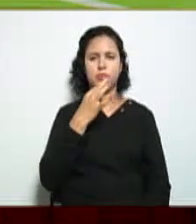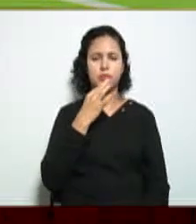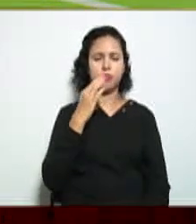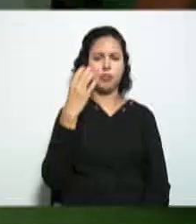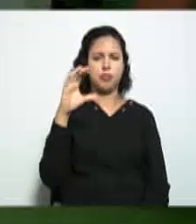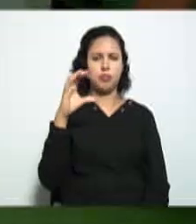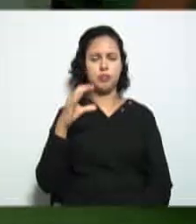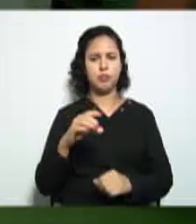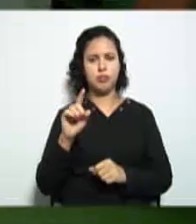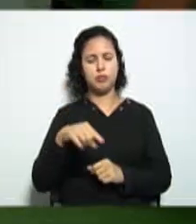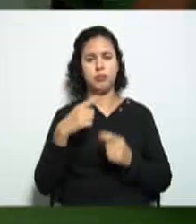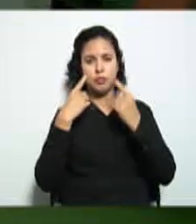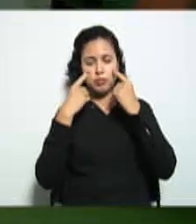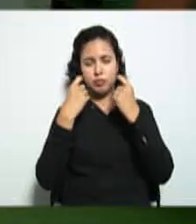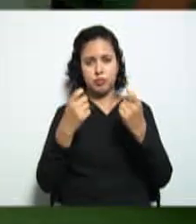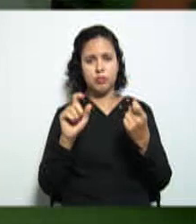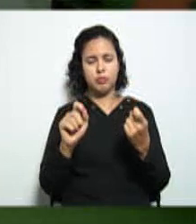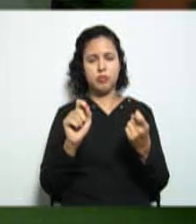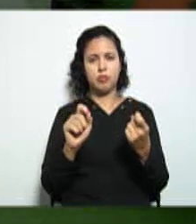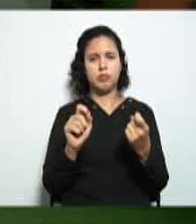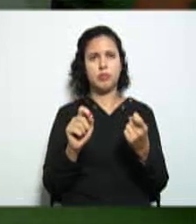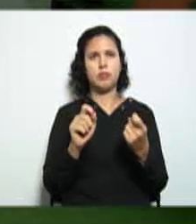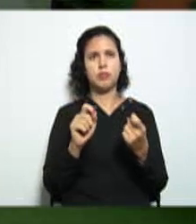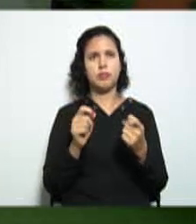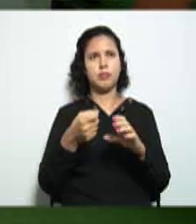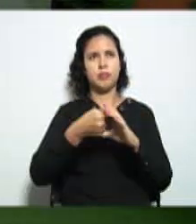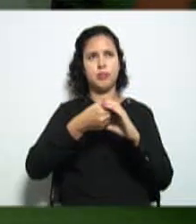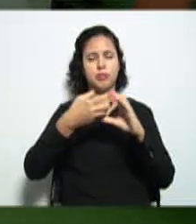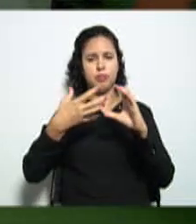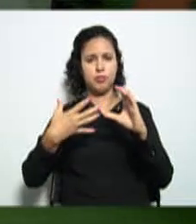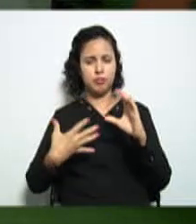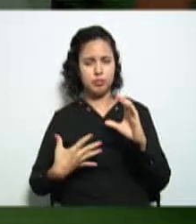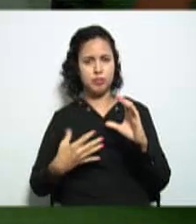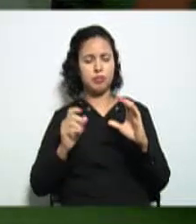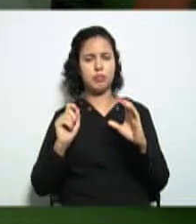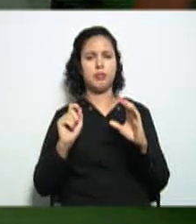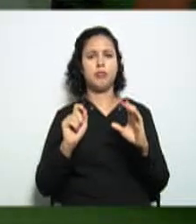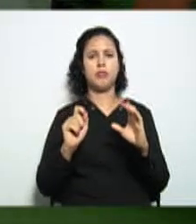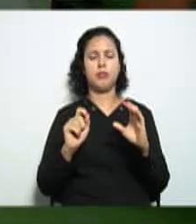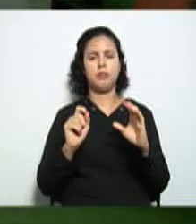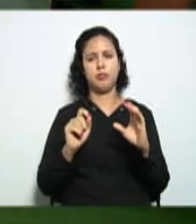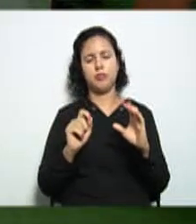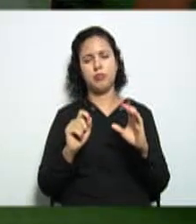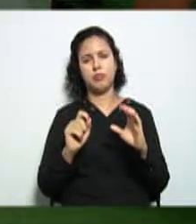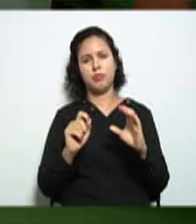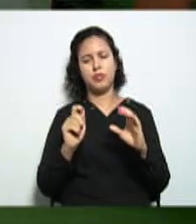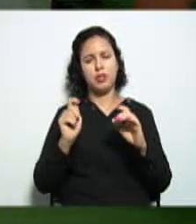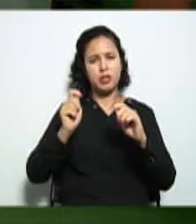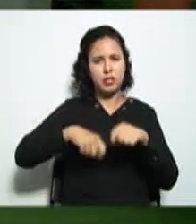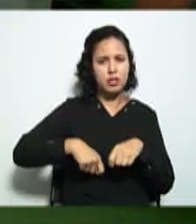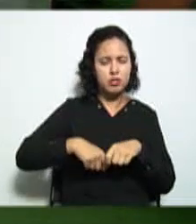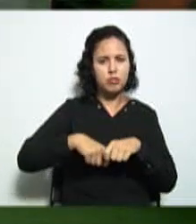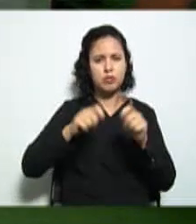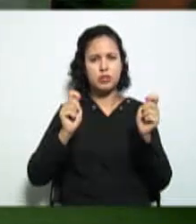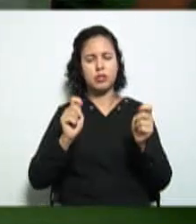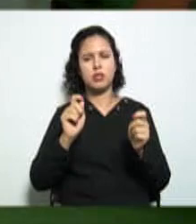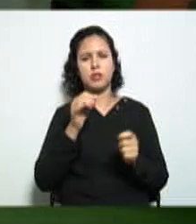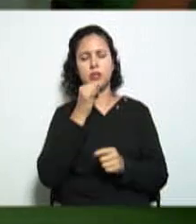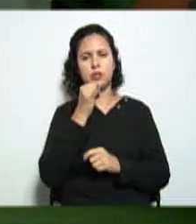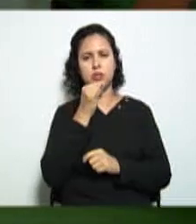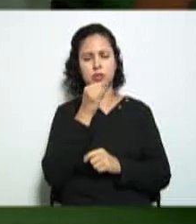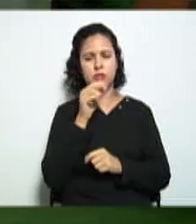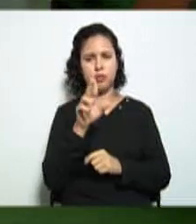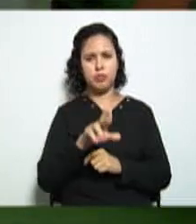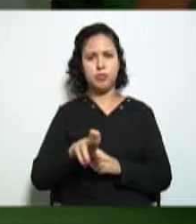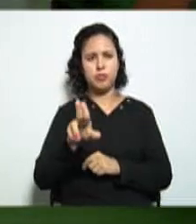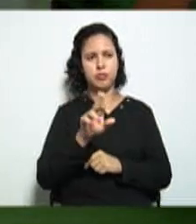É interessante também, né, nessa característica da falibilidade, para saber se é falível ou não, um exemplo que eu gosto de